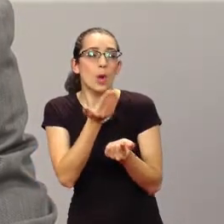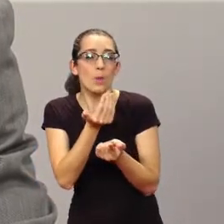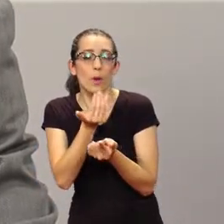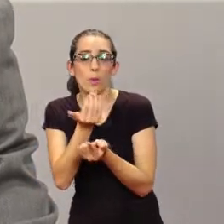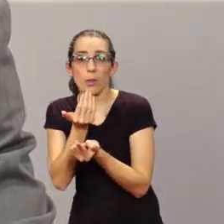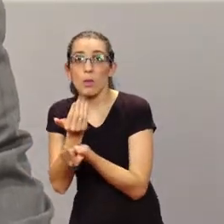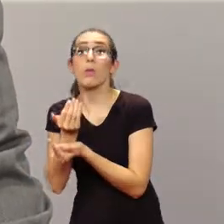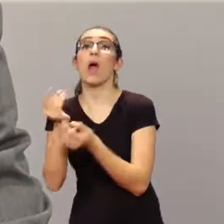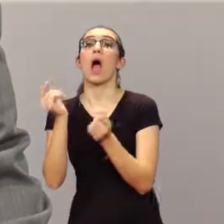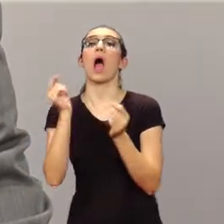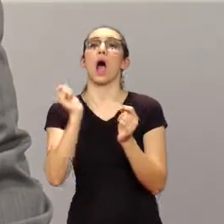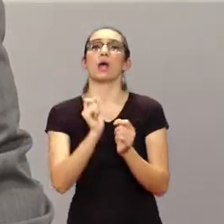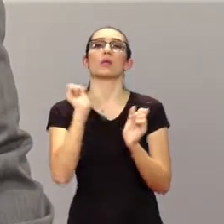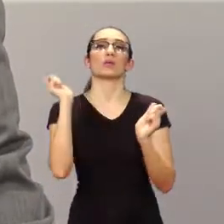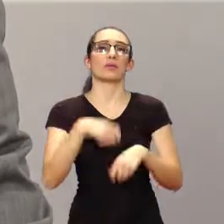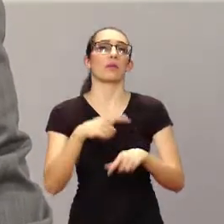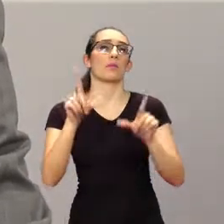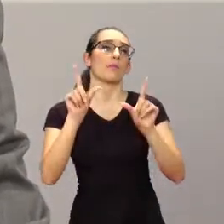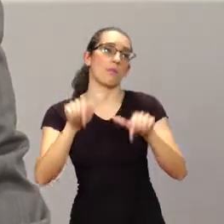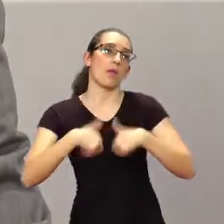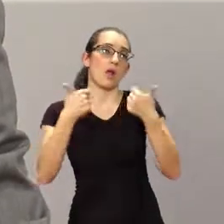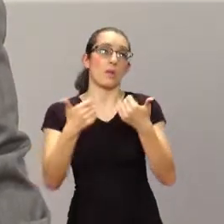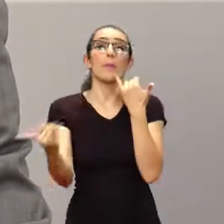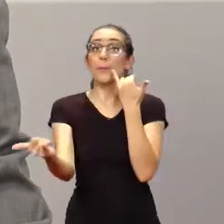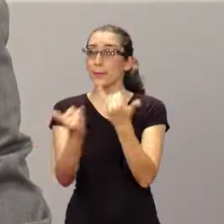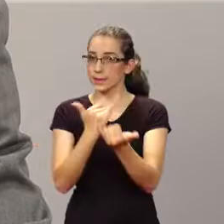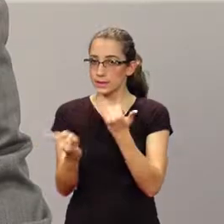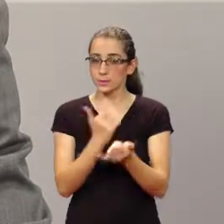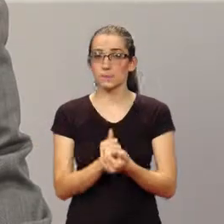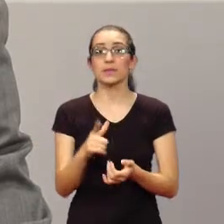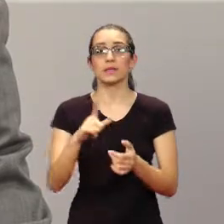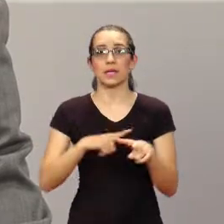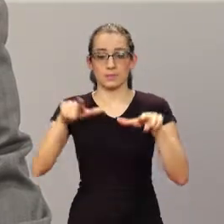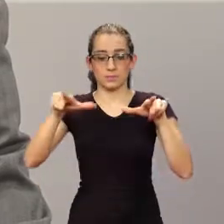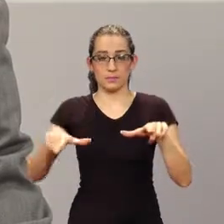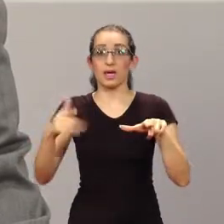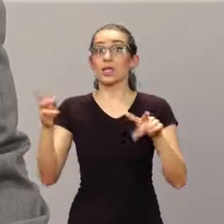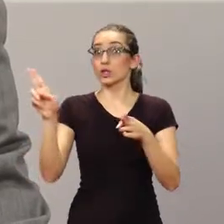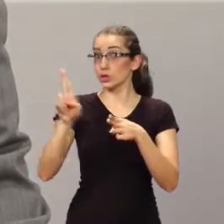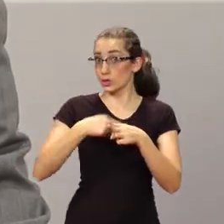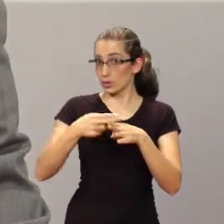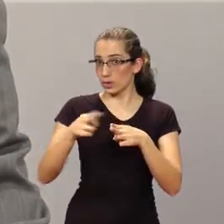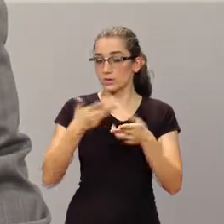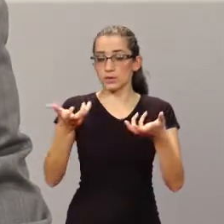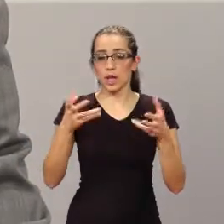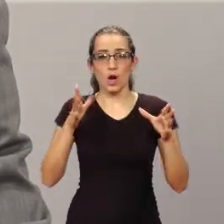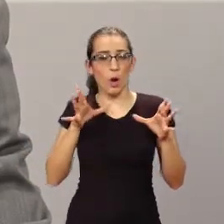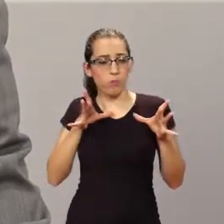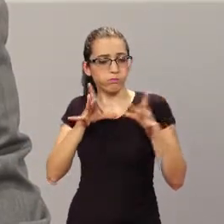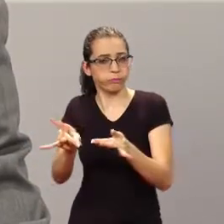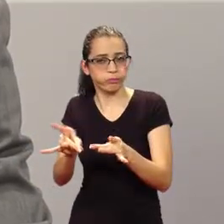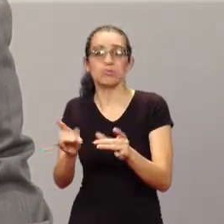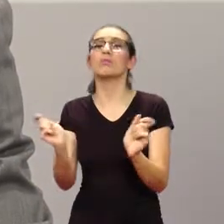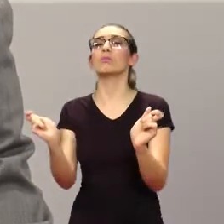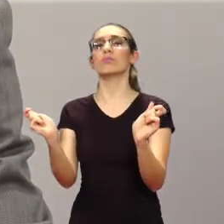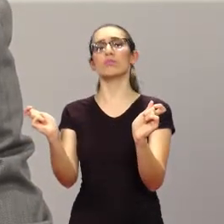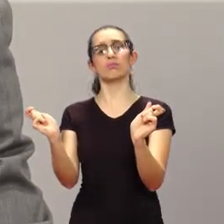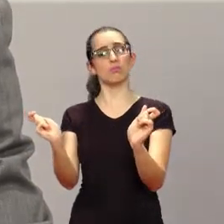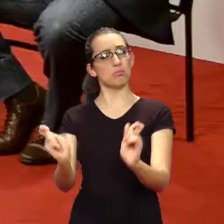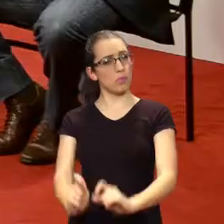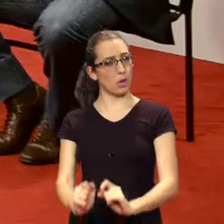a frequência. A frequência. Perfeito. Se você tiver uma barra de chocolate e quiser comer a barra de chocolate inteira, pode